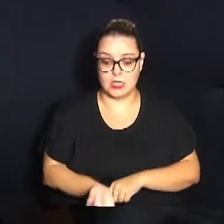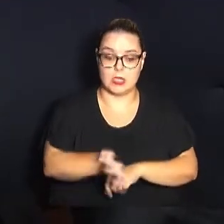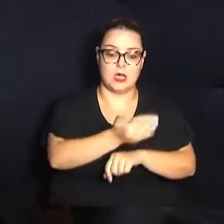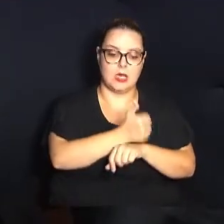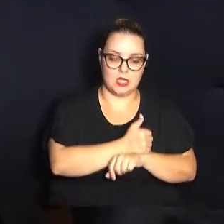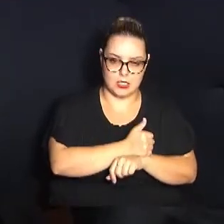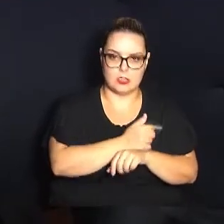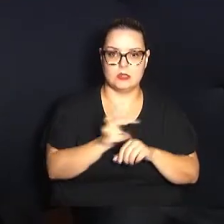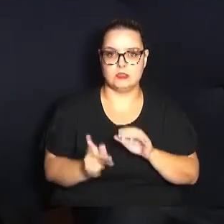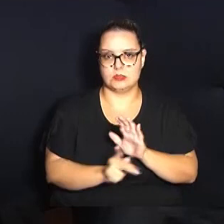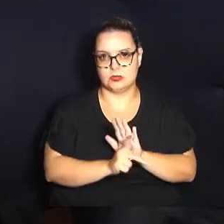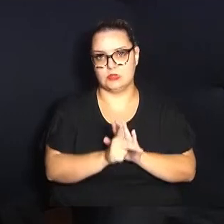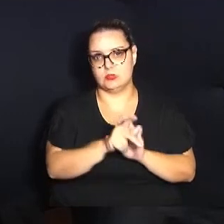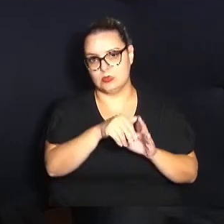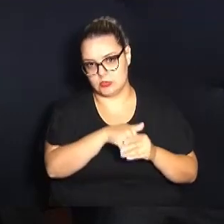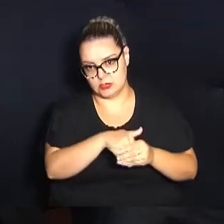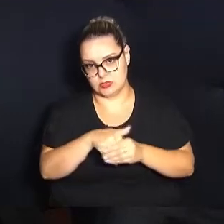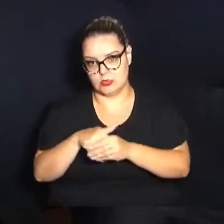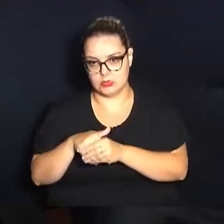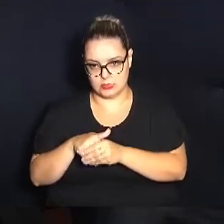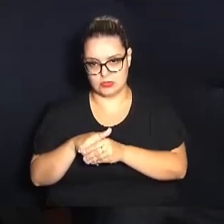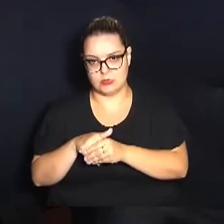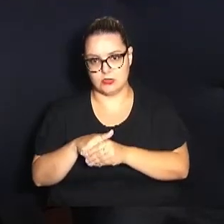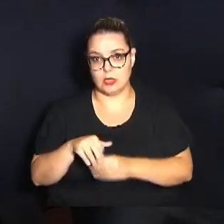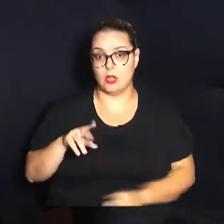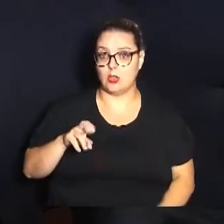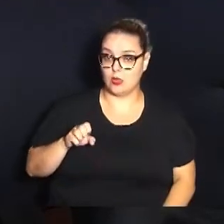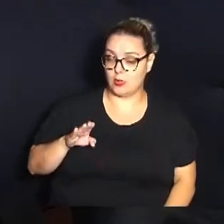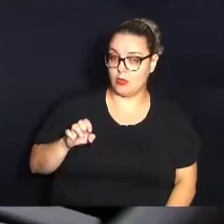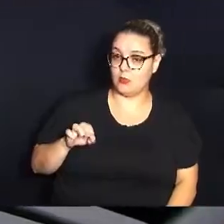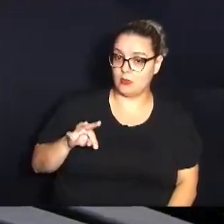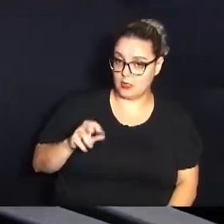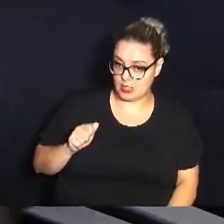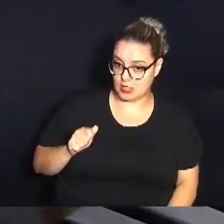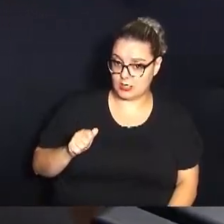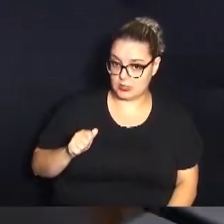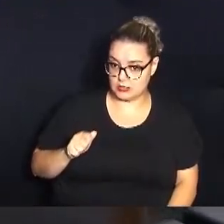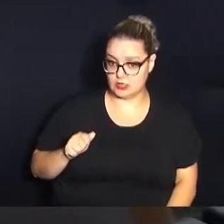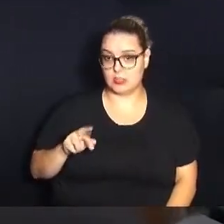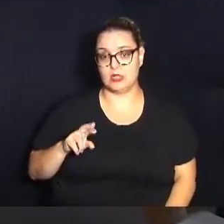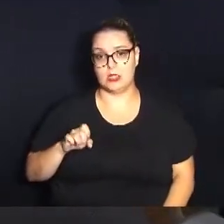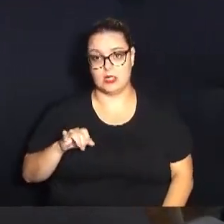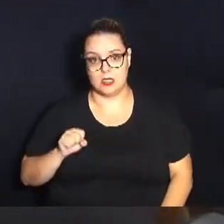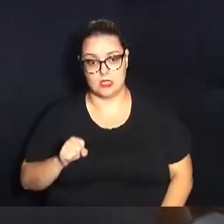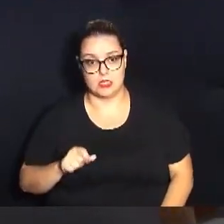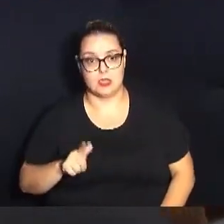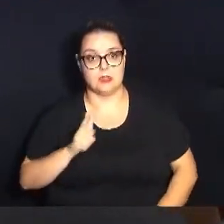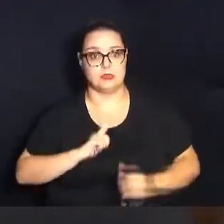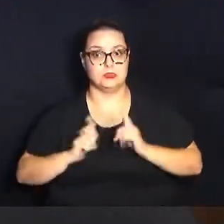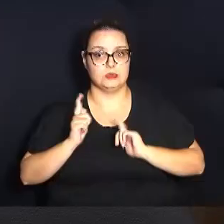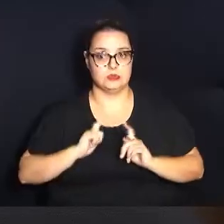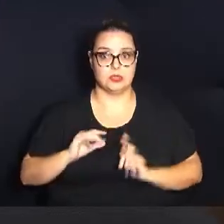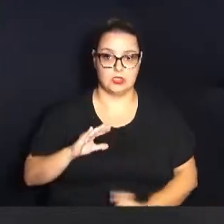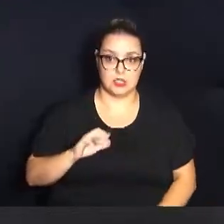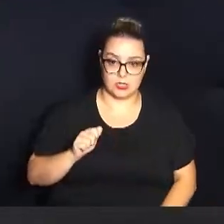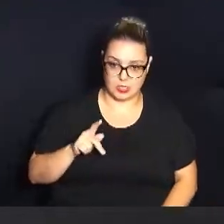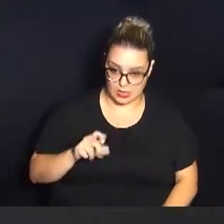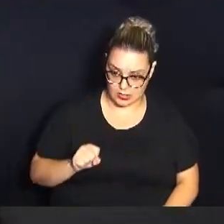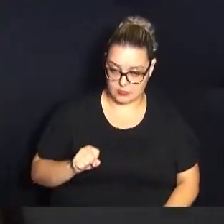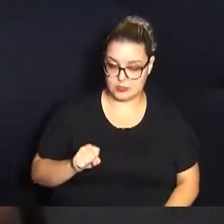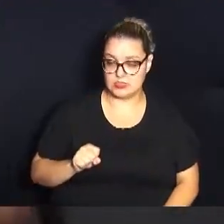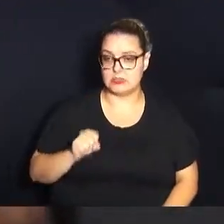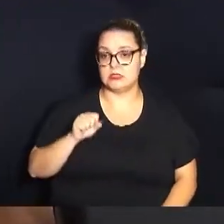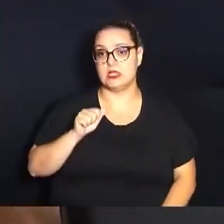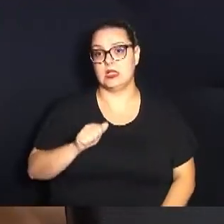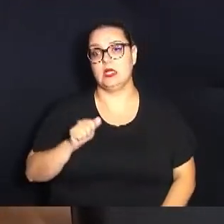ordinária foi encerrada antes que o projeto fosse votado Roberta Silveira dos Reis que faz a gestão de